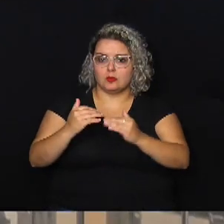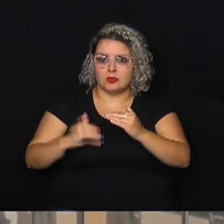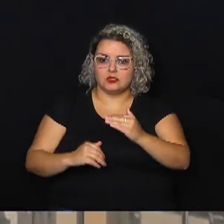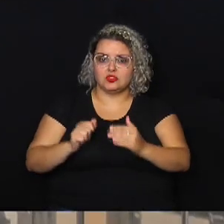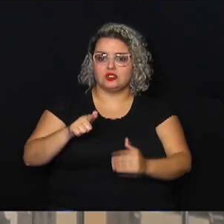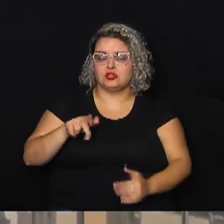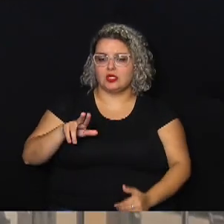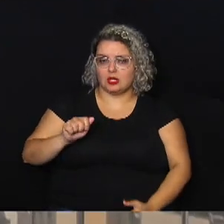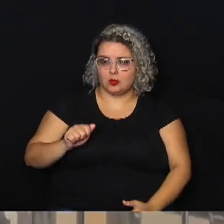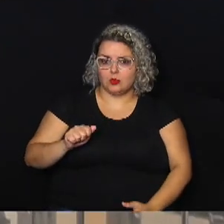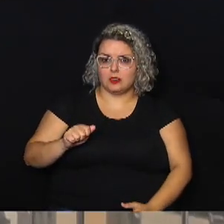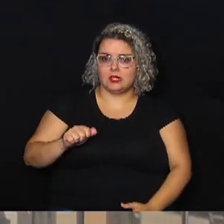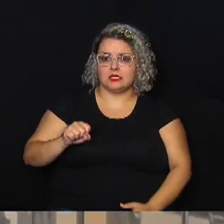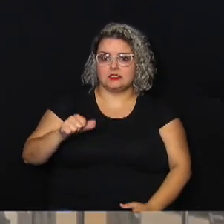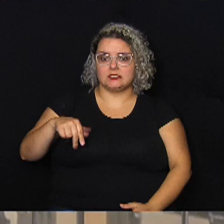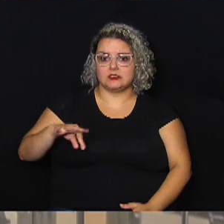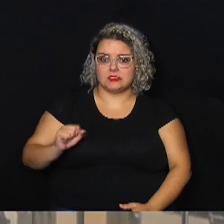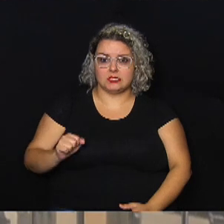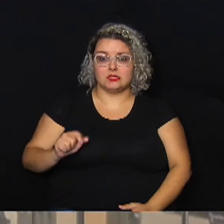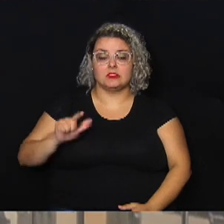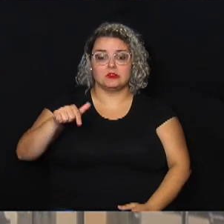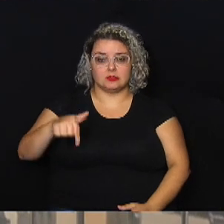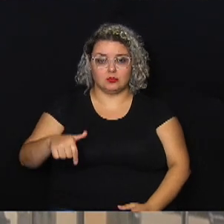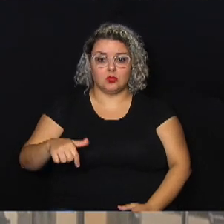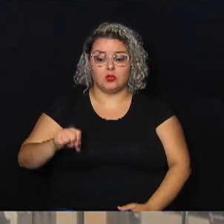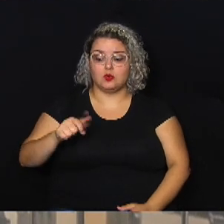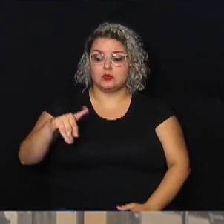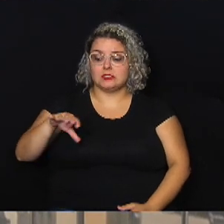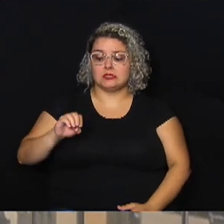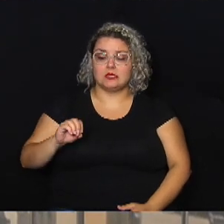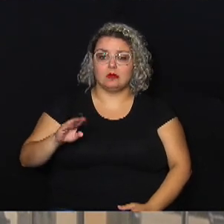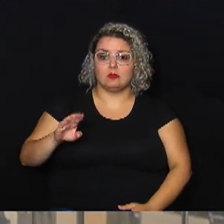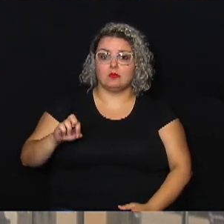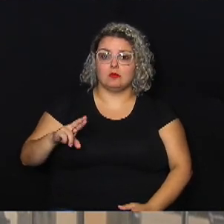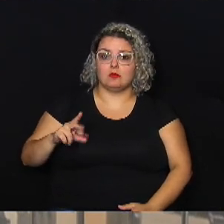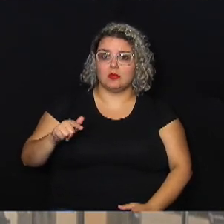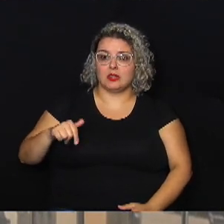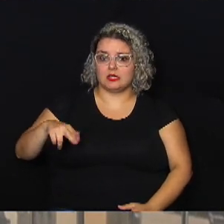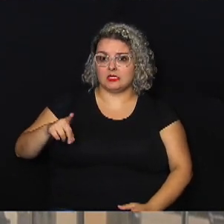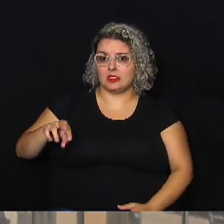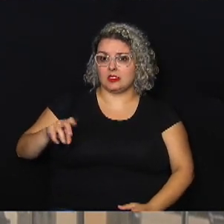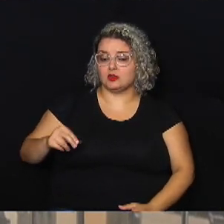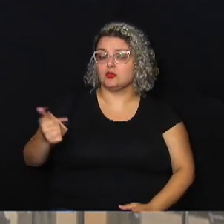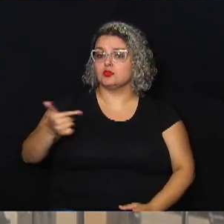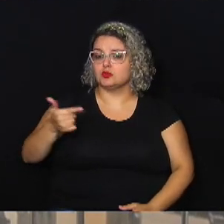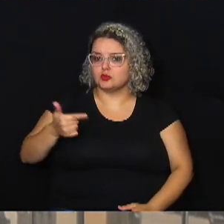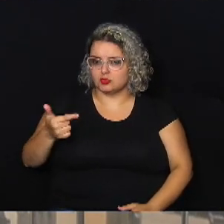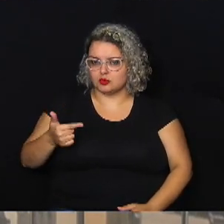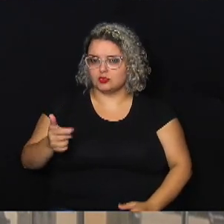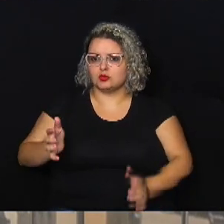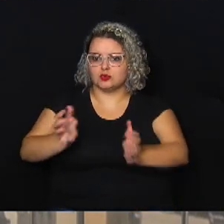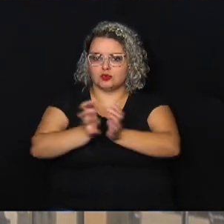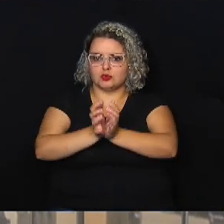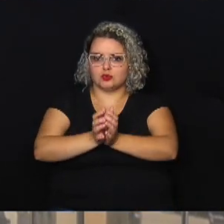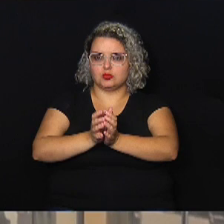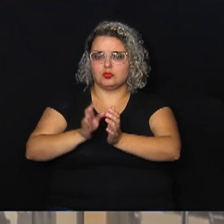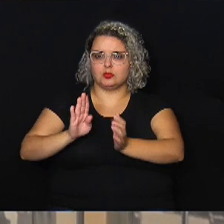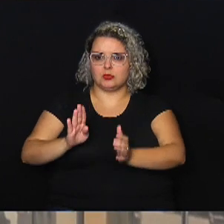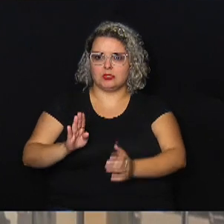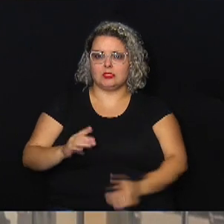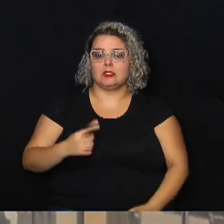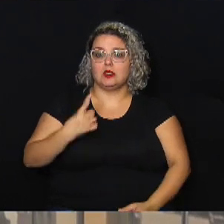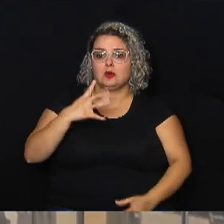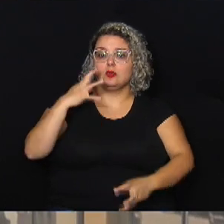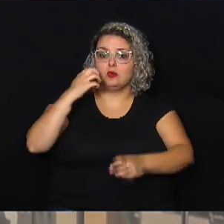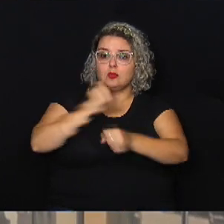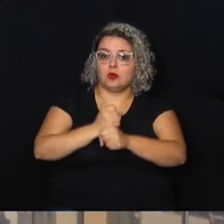o adversário de logo mais, o São Bernardo, é o segundo colocado do grupo D com 14 pontos, tem 1 ponto a mais